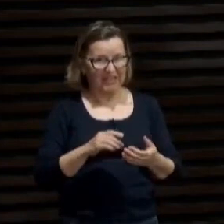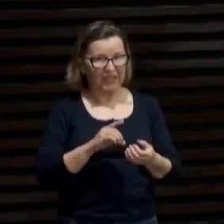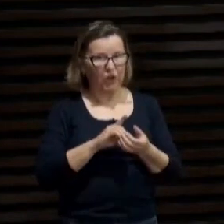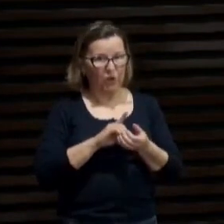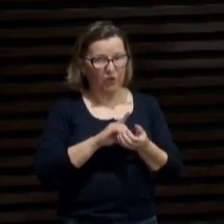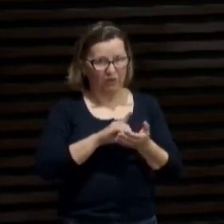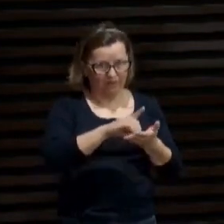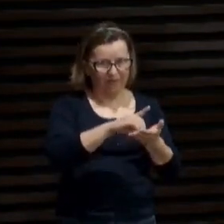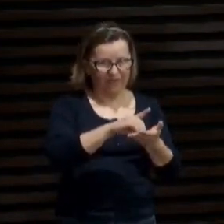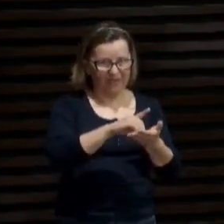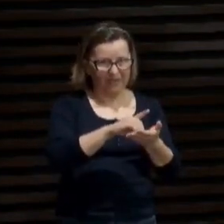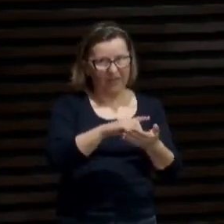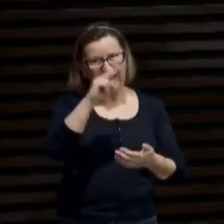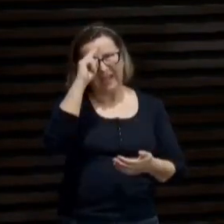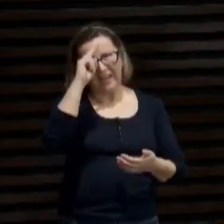que você está